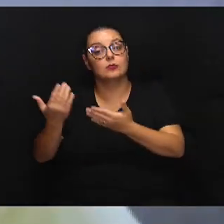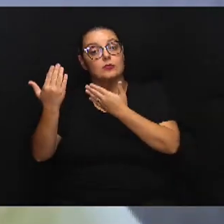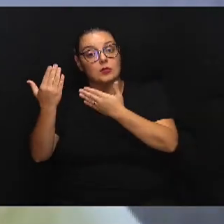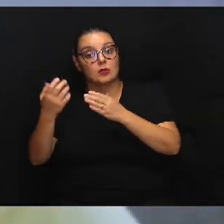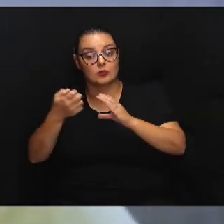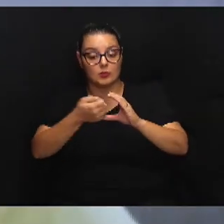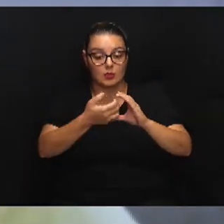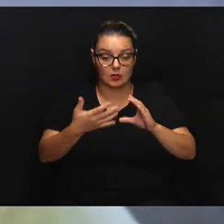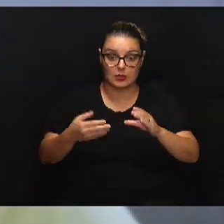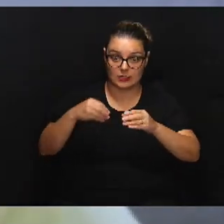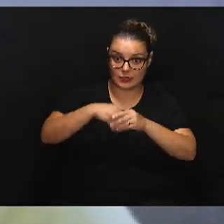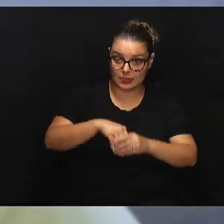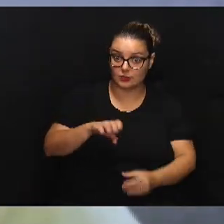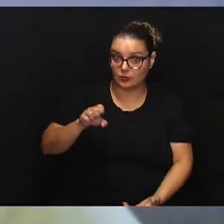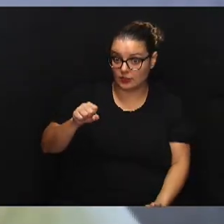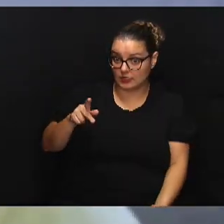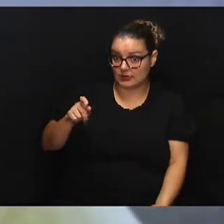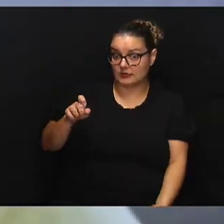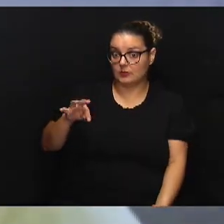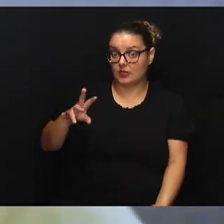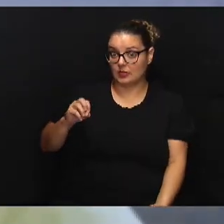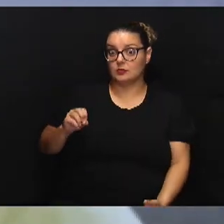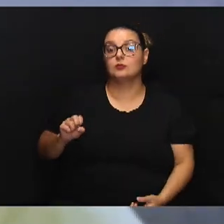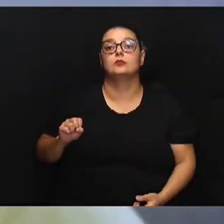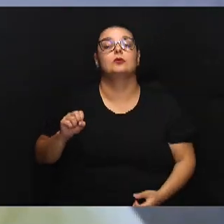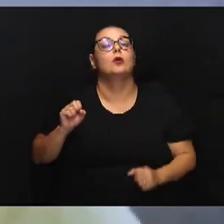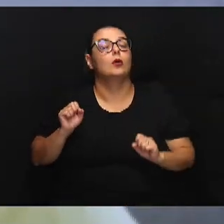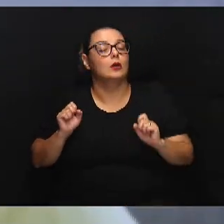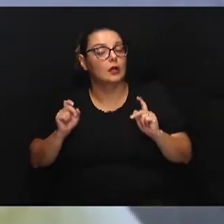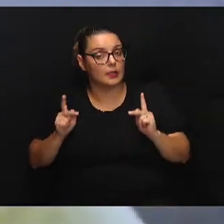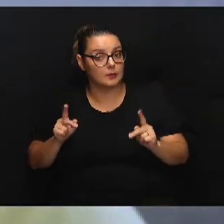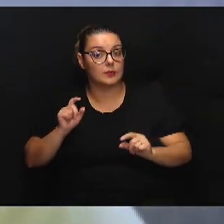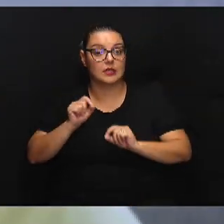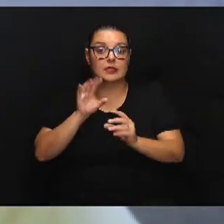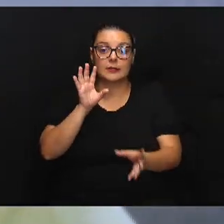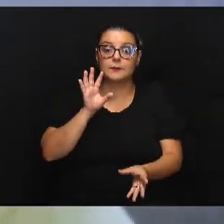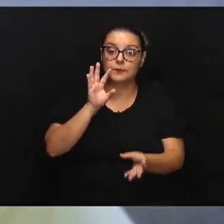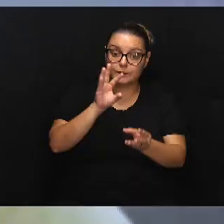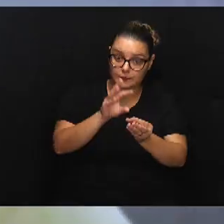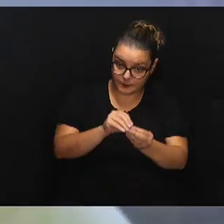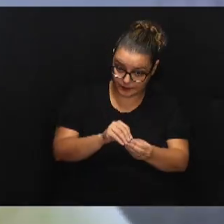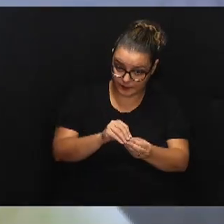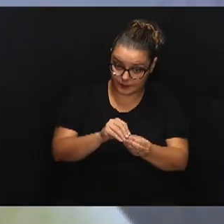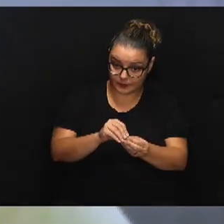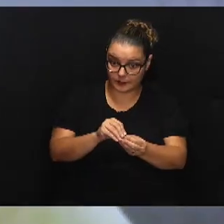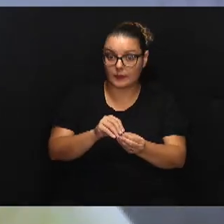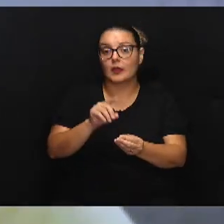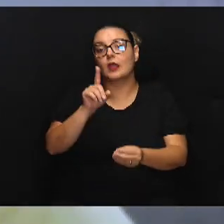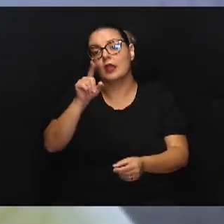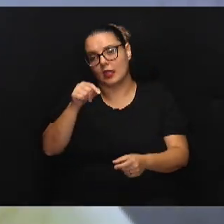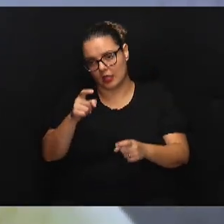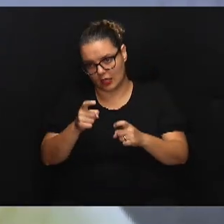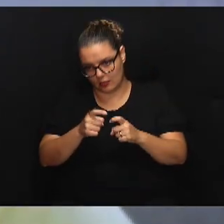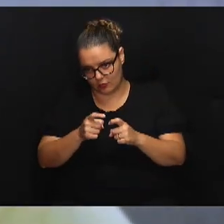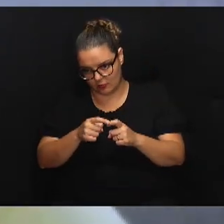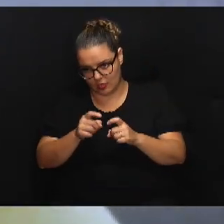características dentro do espectro, ok? Só que quem fecha esse diagnóstico é um